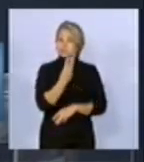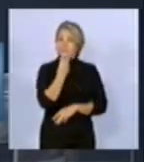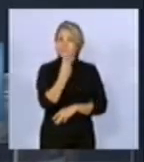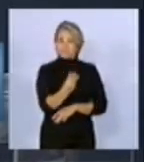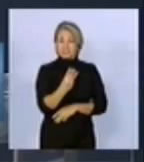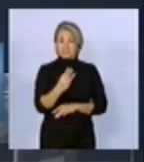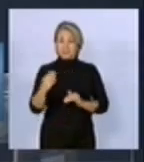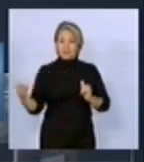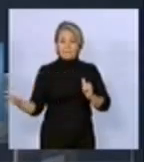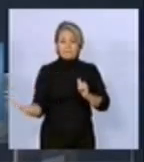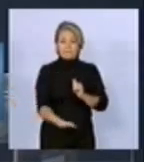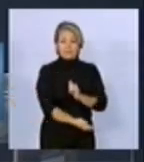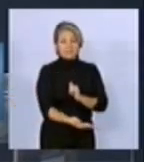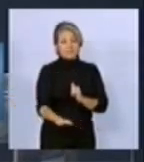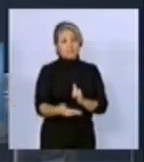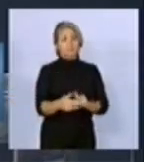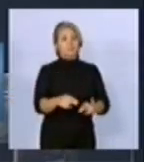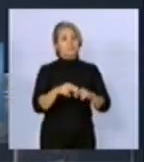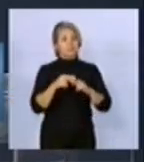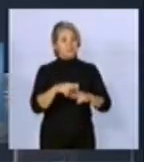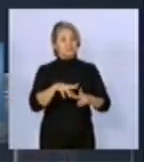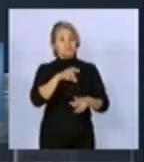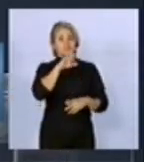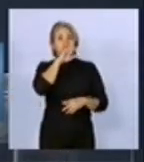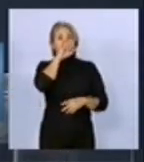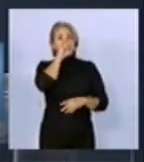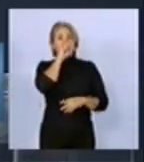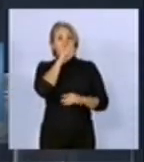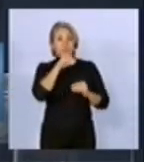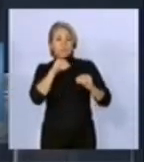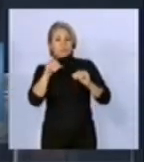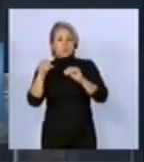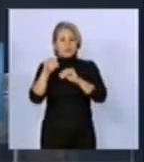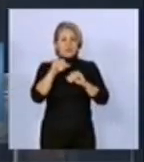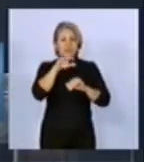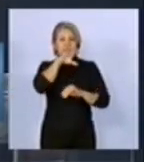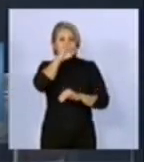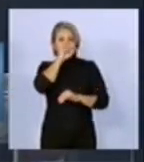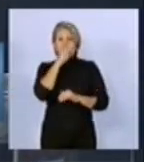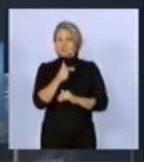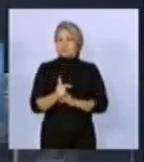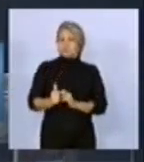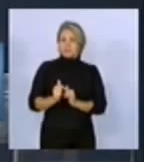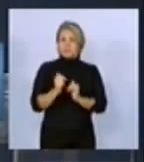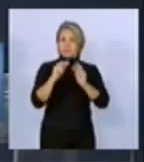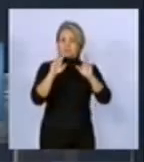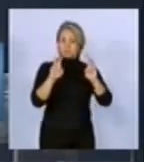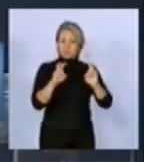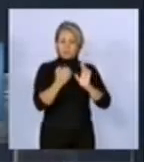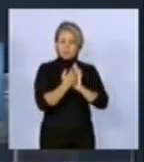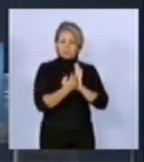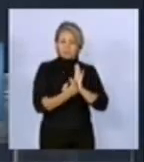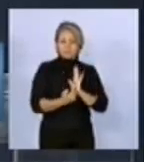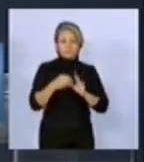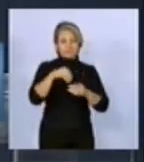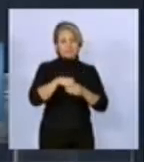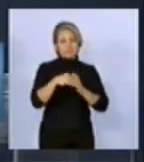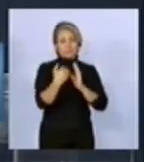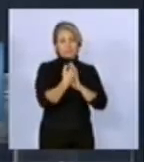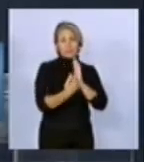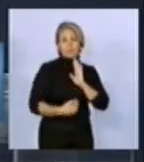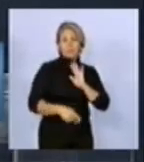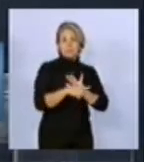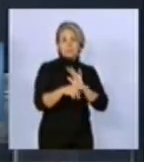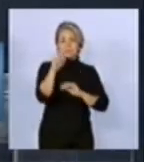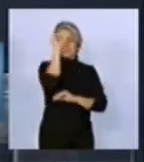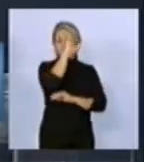abaixo desse limite nesse sentido a poeira respirável como ela não tem referência nas nossas normativas brasileiras né principalmente pelas